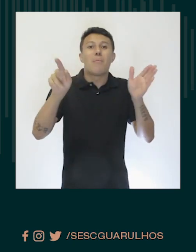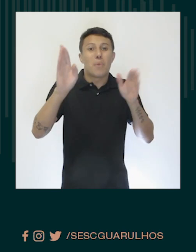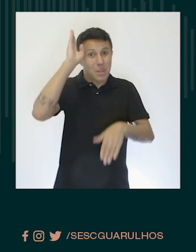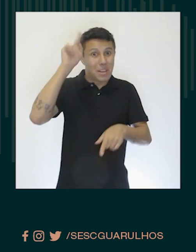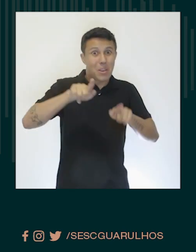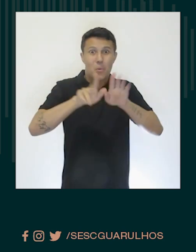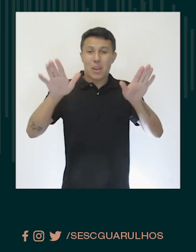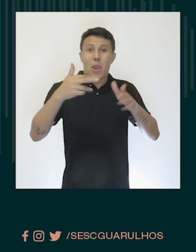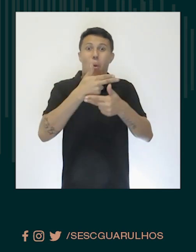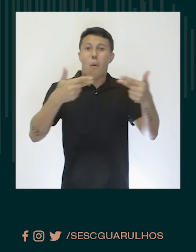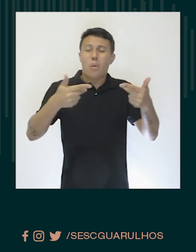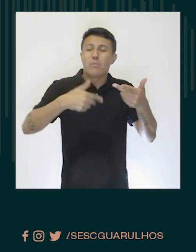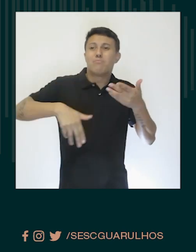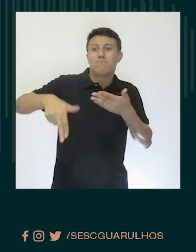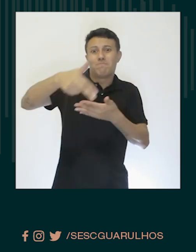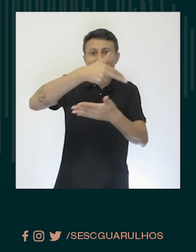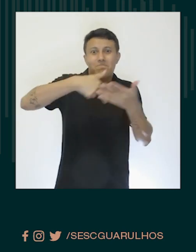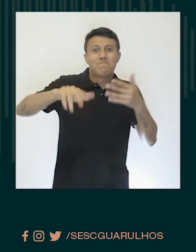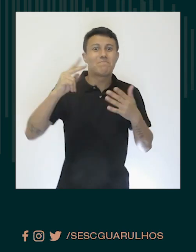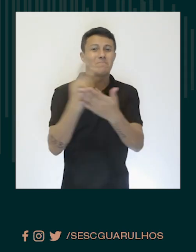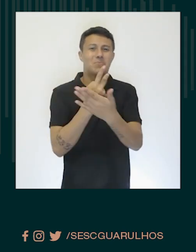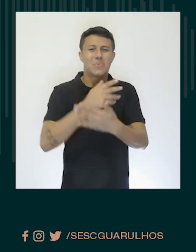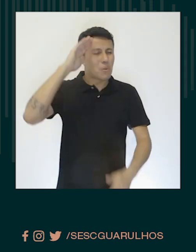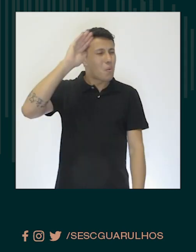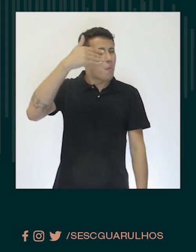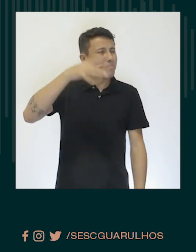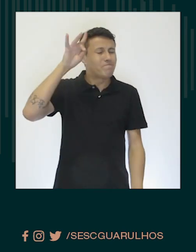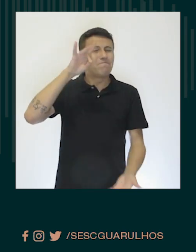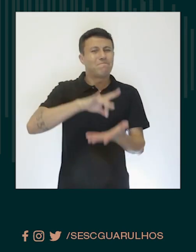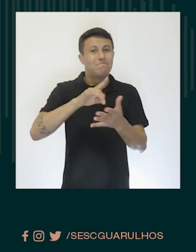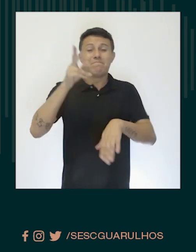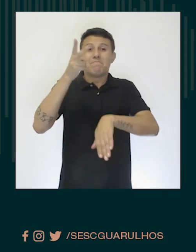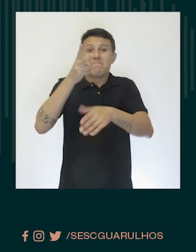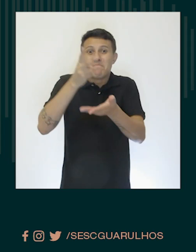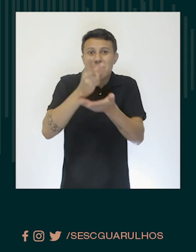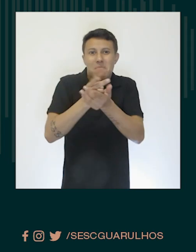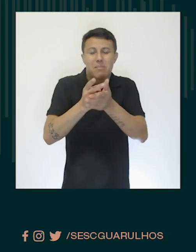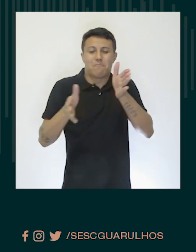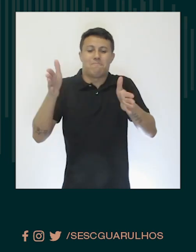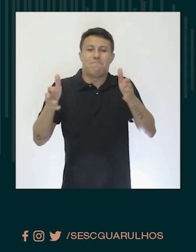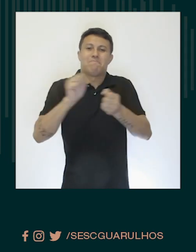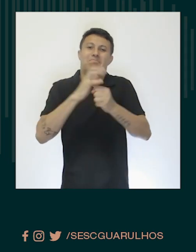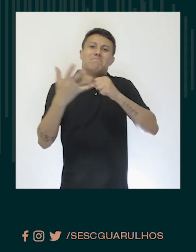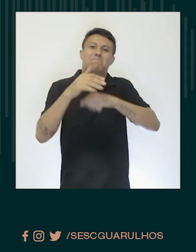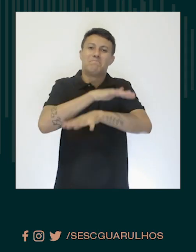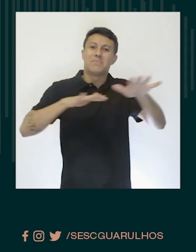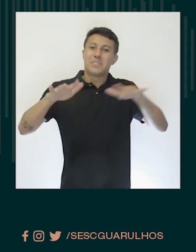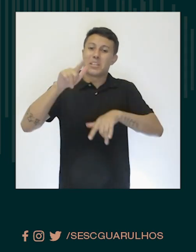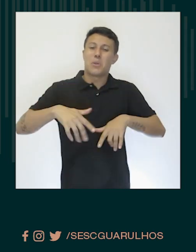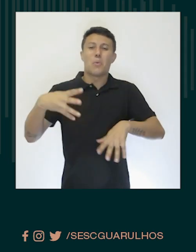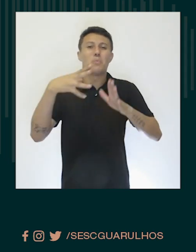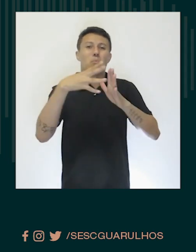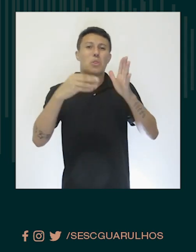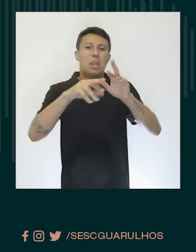tem visto várias coisas acontecendo aí, então, honra máxima. Mesmo que durante a pandemia a gente tá aqui, né, num